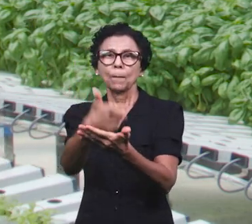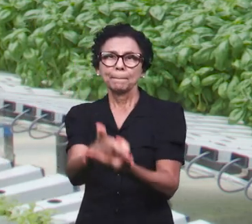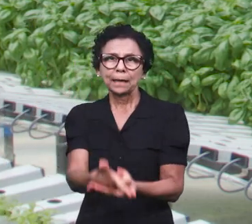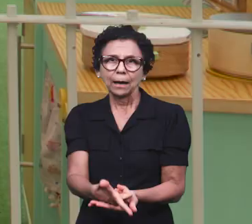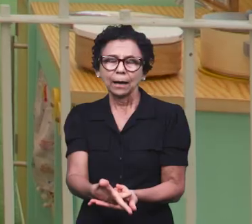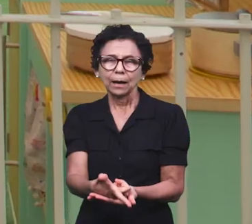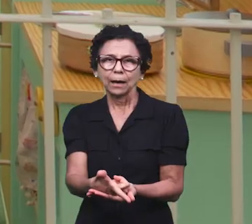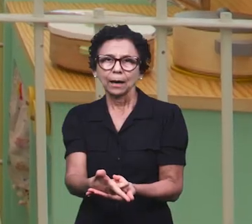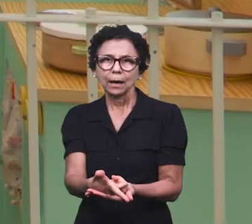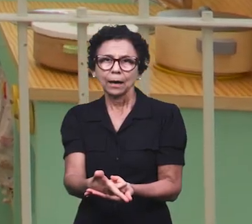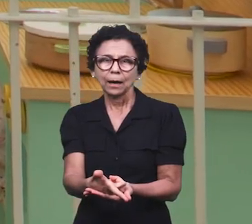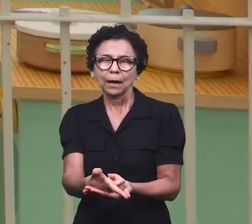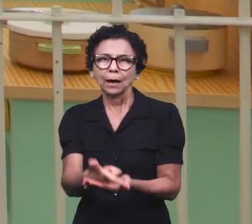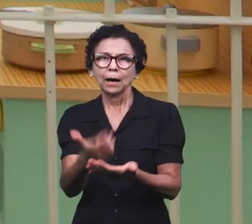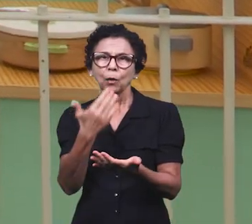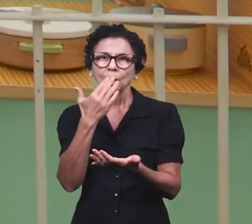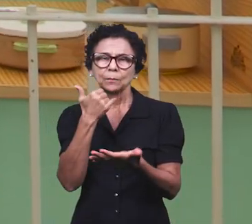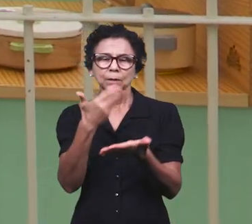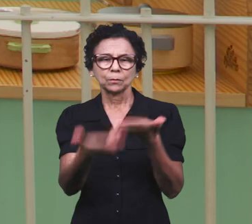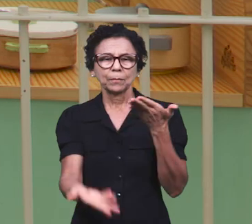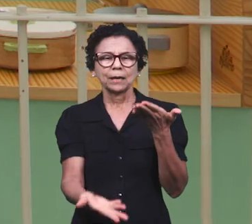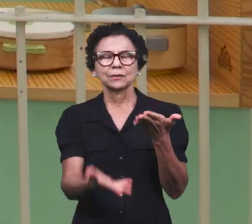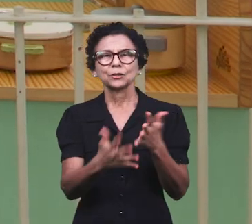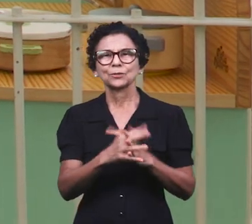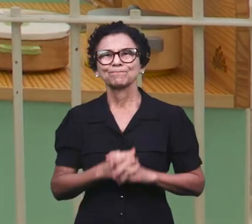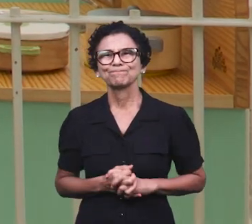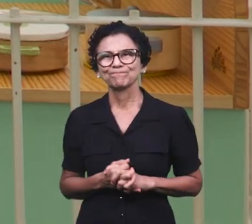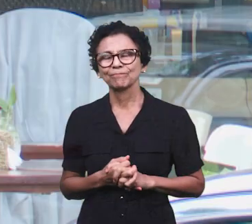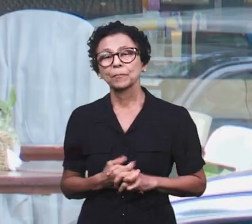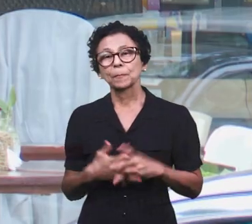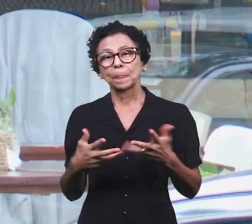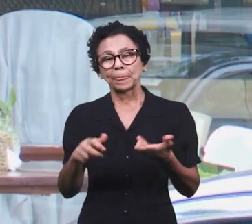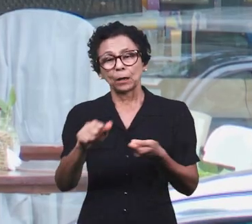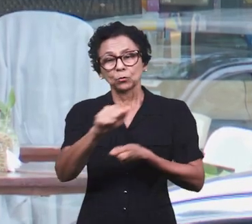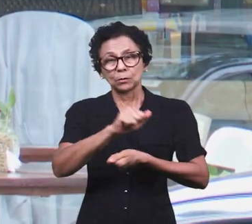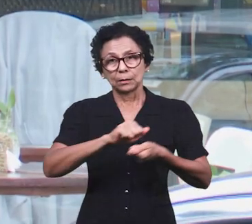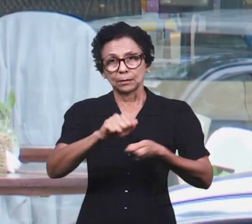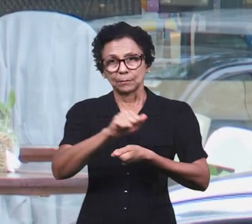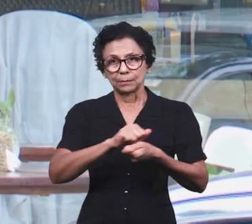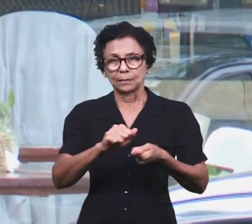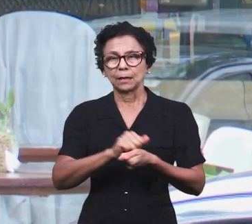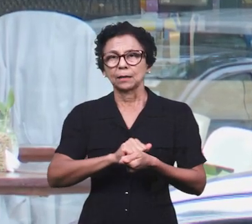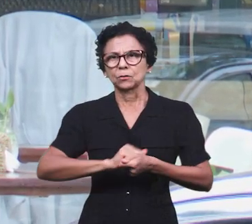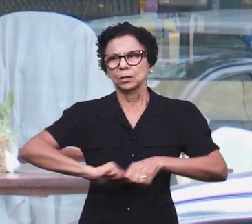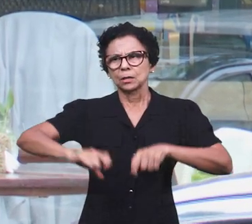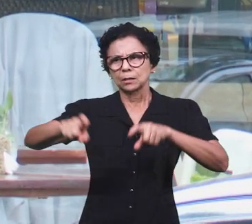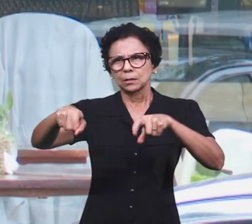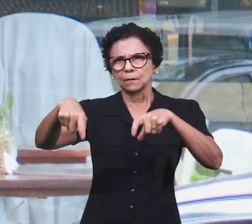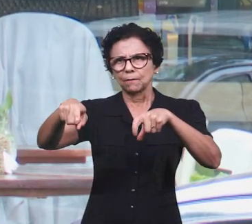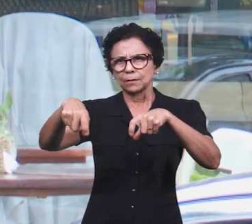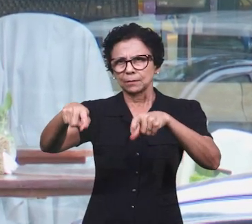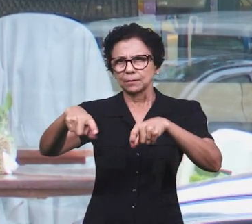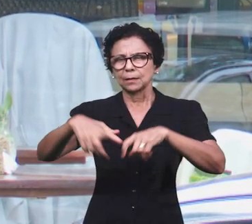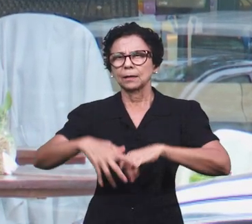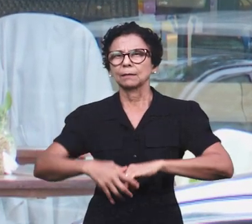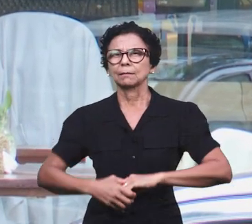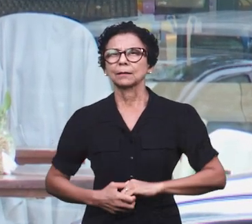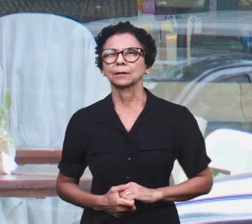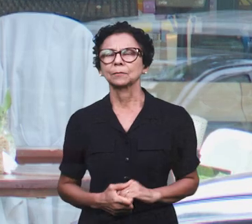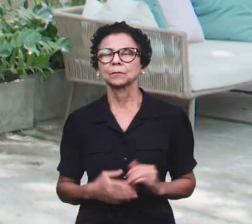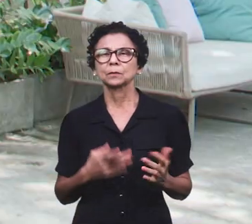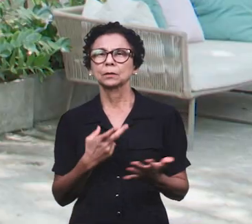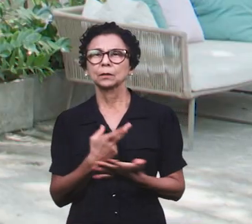jogada fora. Com a missão engajada na sustentabilidade, a Fazenda Urbana Cultiva não só aproxima o produtor